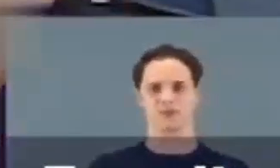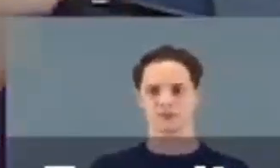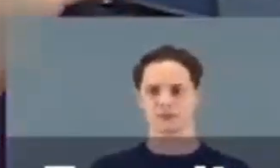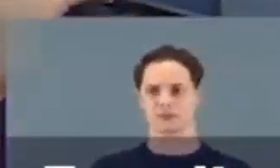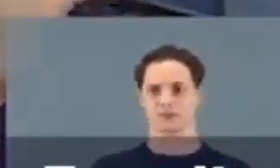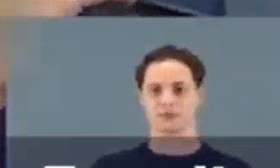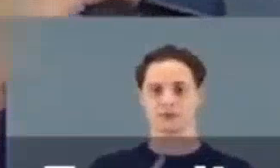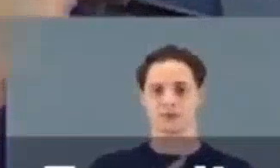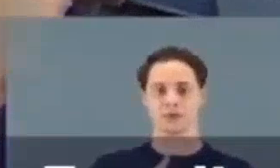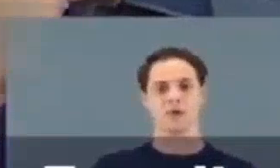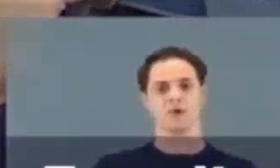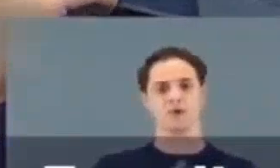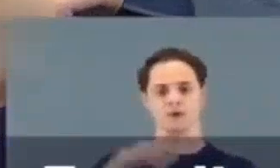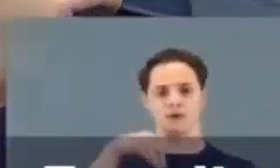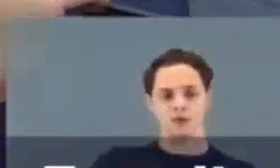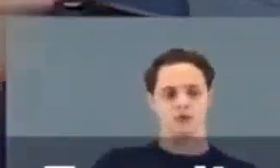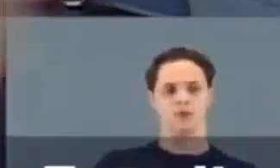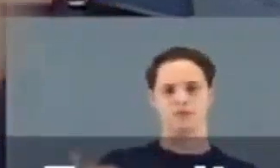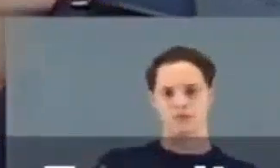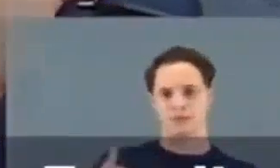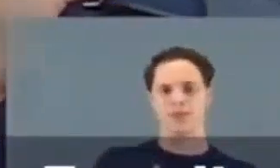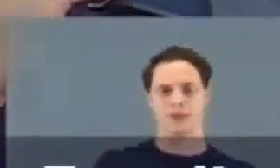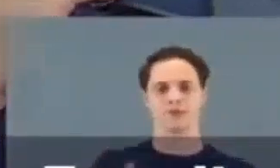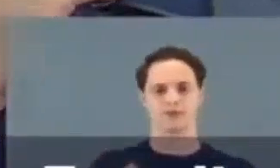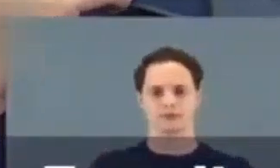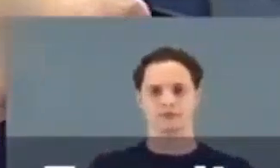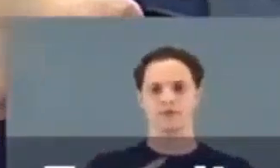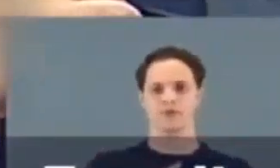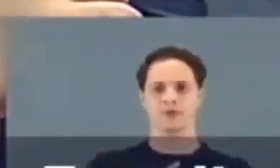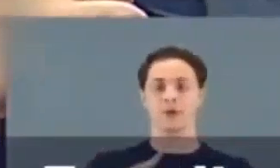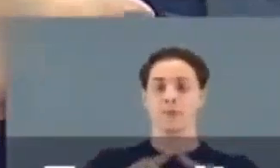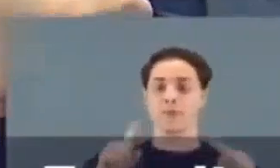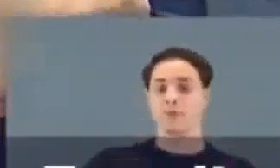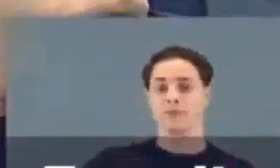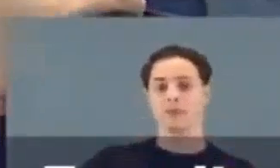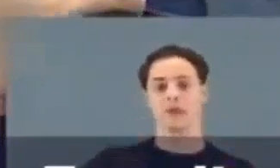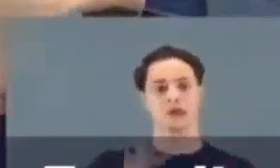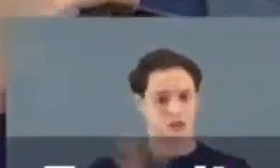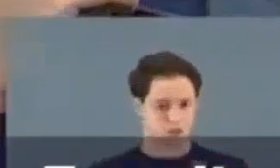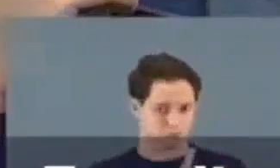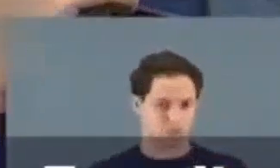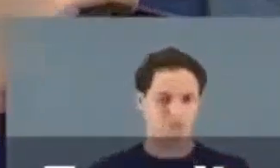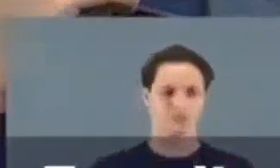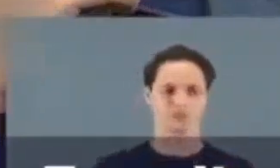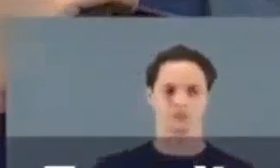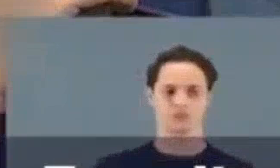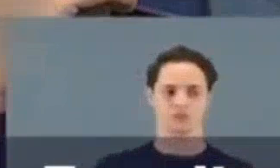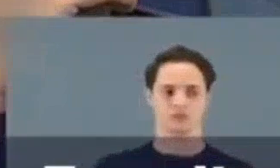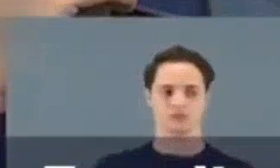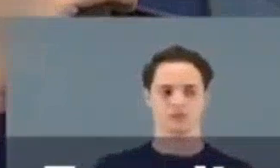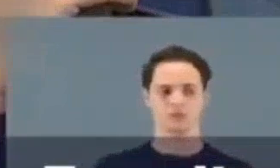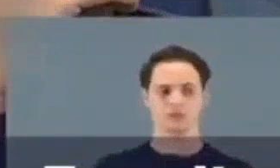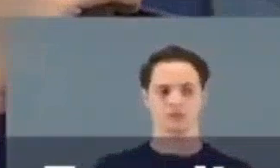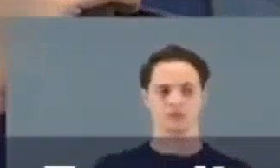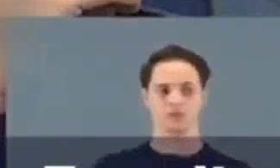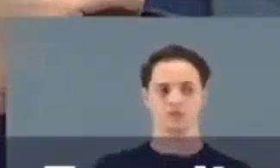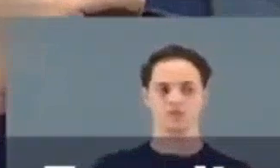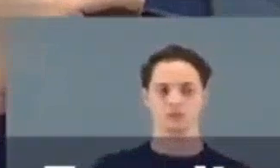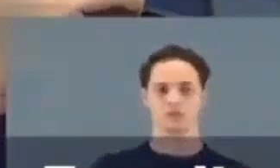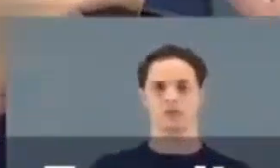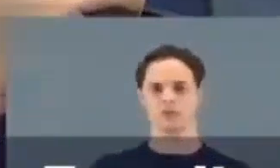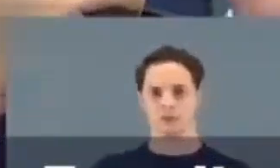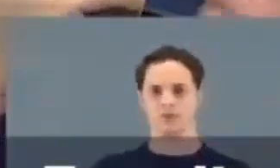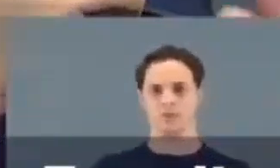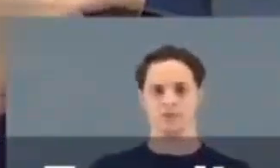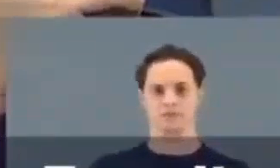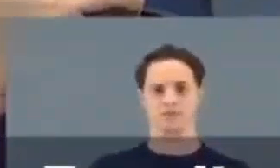contra ele, está lá no processo. Delegado federal, assina embaixo. Aí, como é de costume da imprensa, como ocorreu agora,